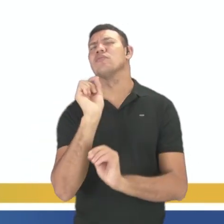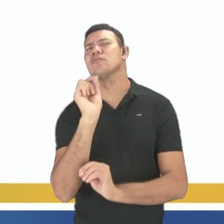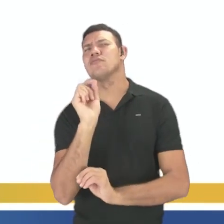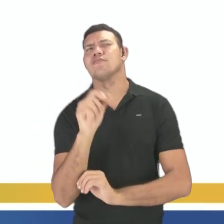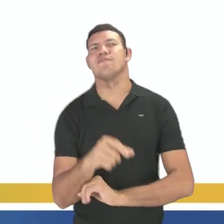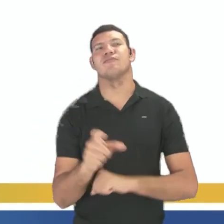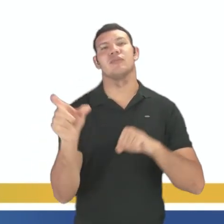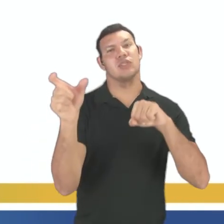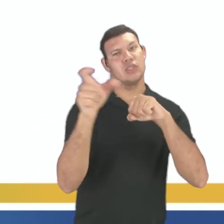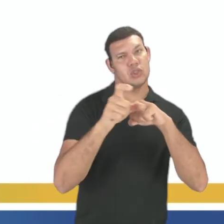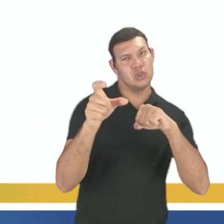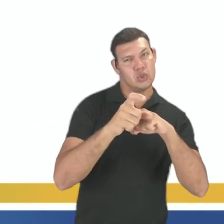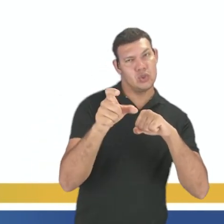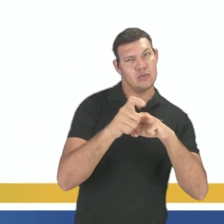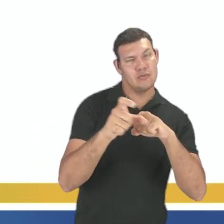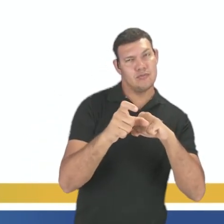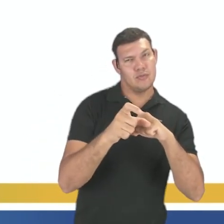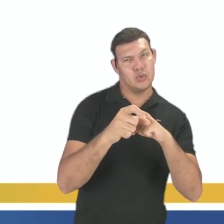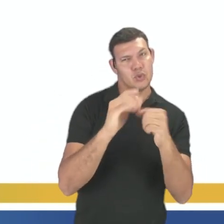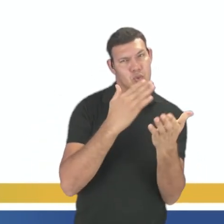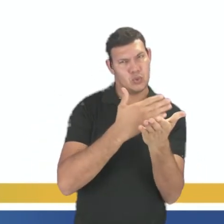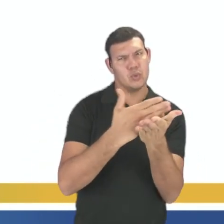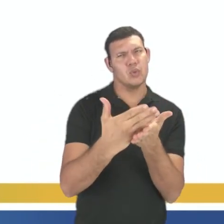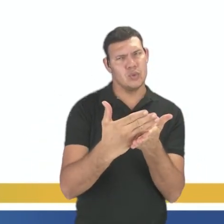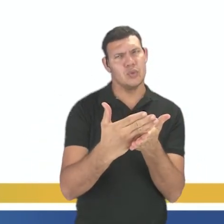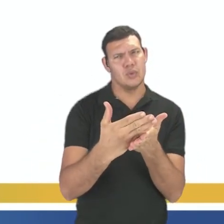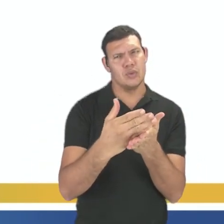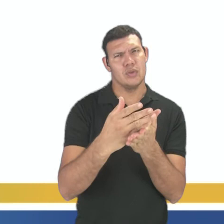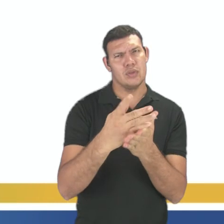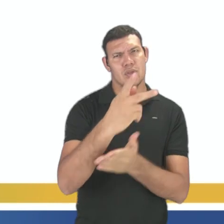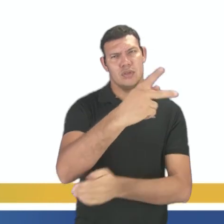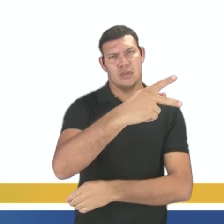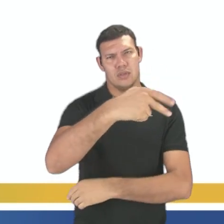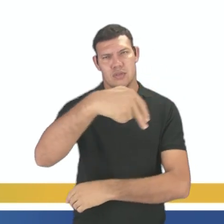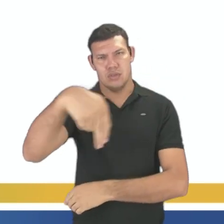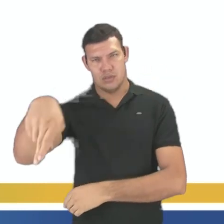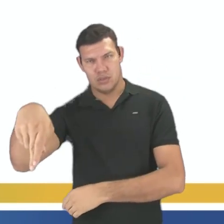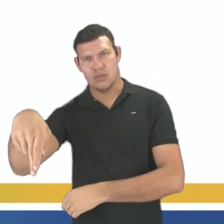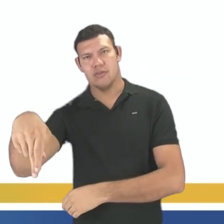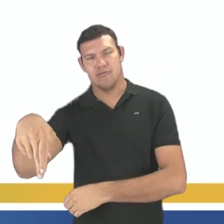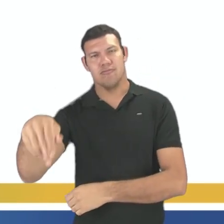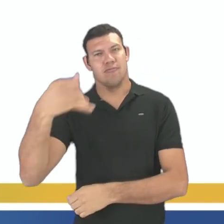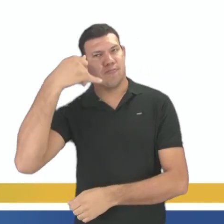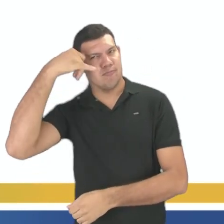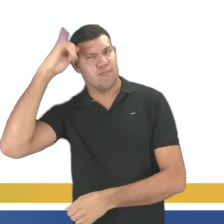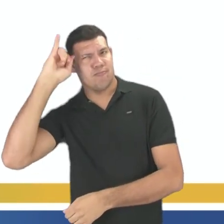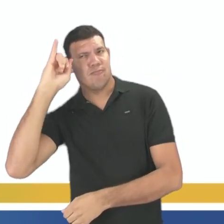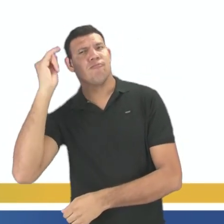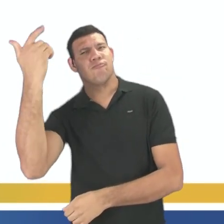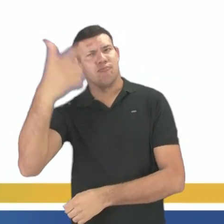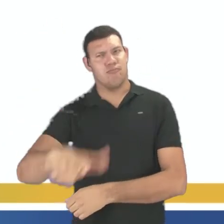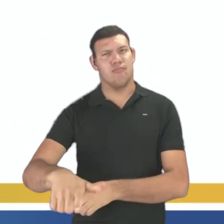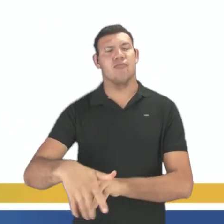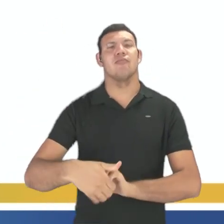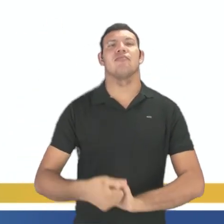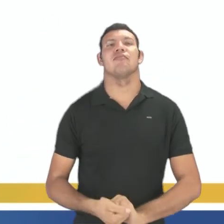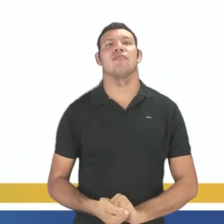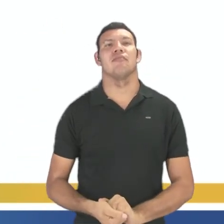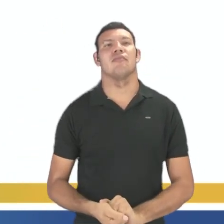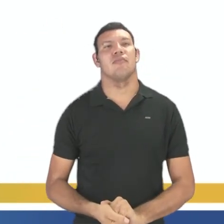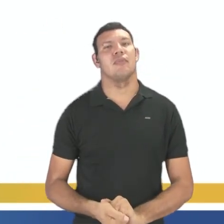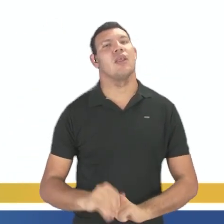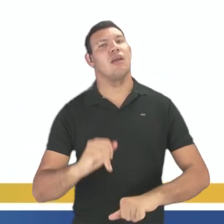um substantivo ali na frente, e o pronome possessivo serve para evitar repetições, então automaticamente a gente sabe que é